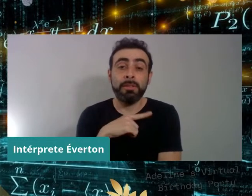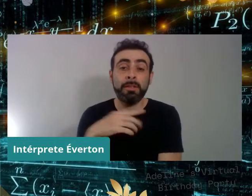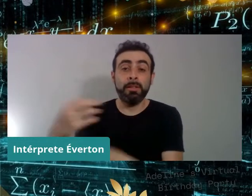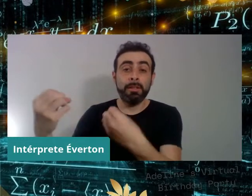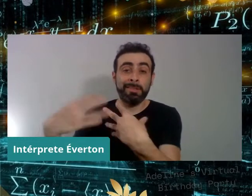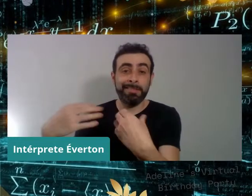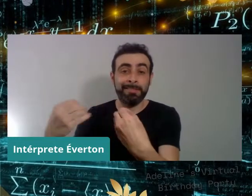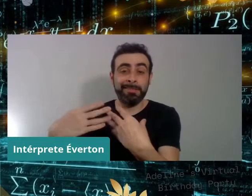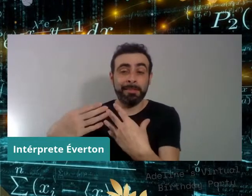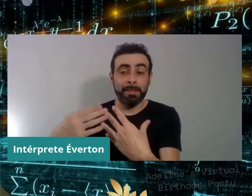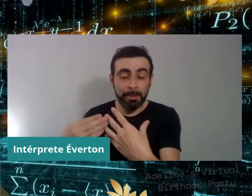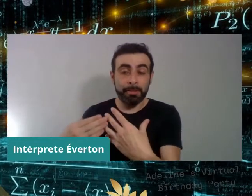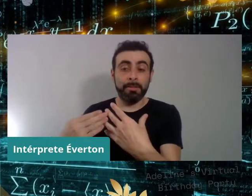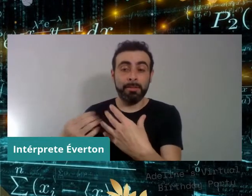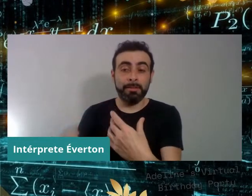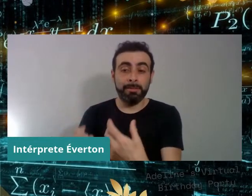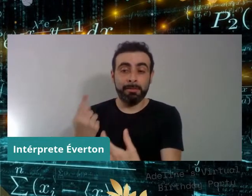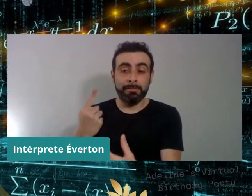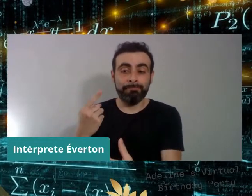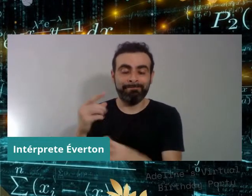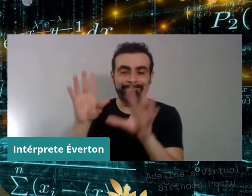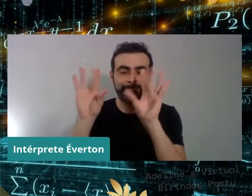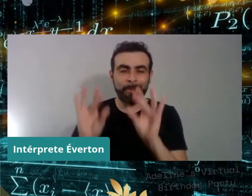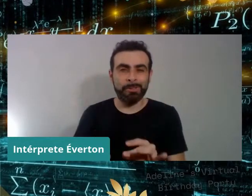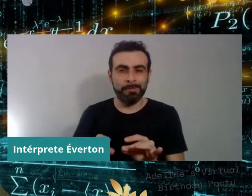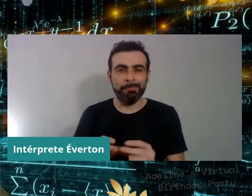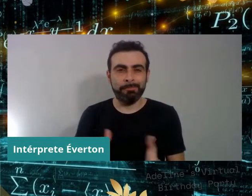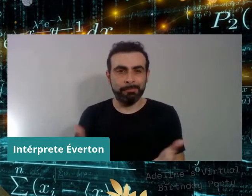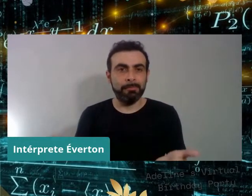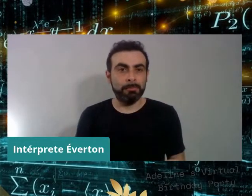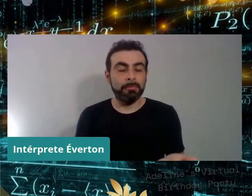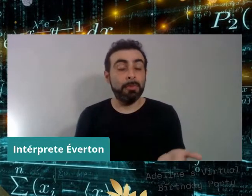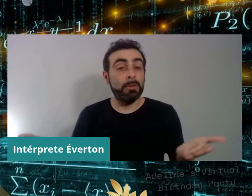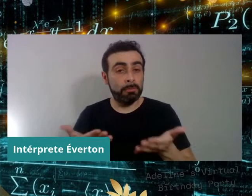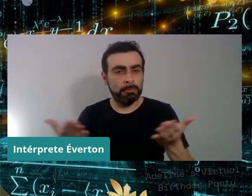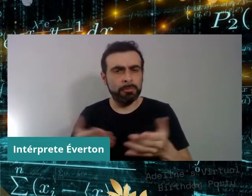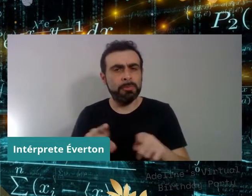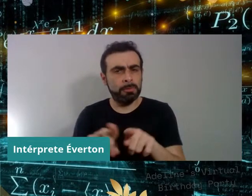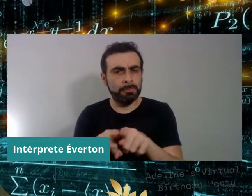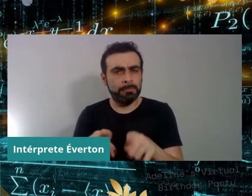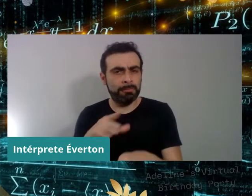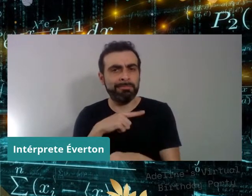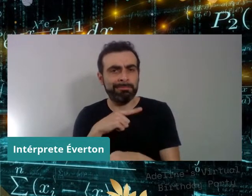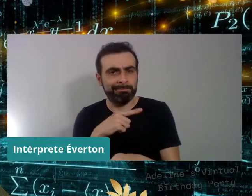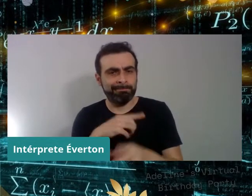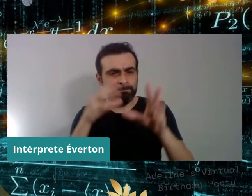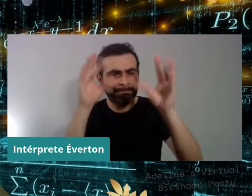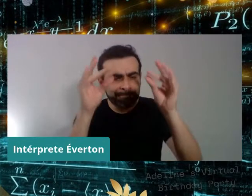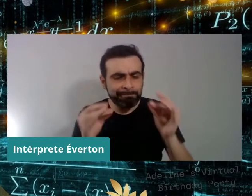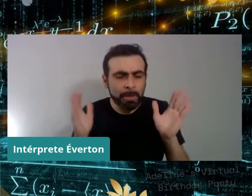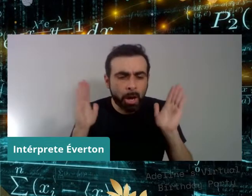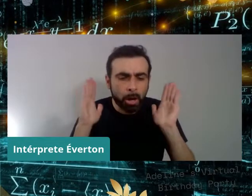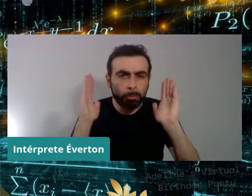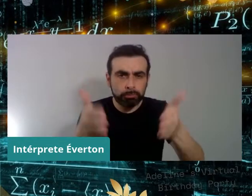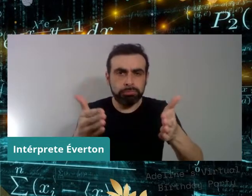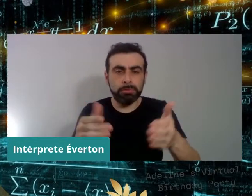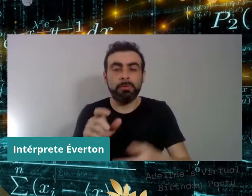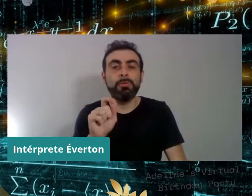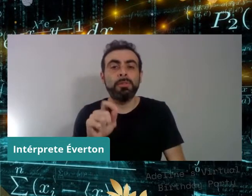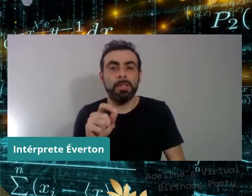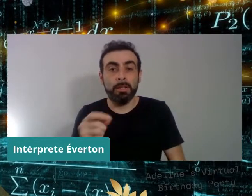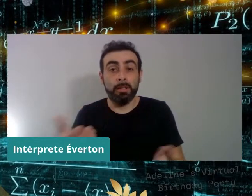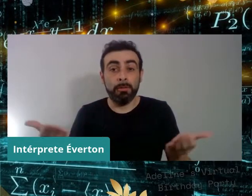ensinamentos. Então, o dia de hoje, ele faz esse paralelo entre a